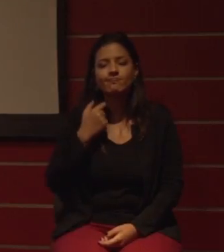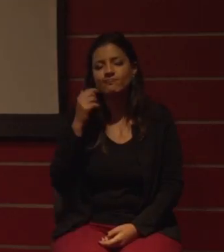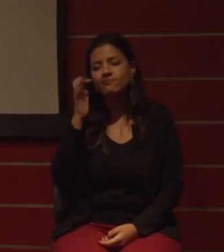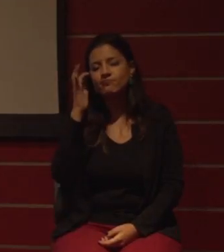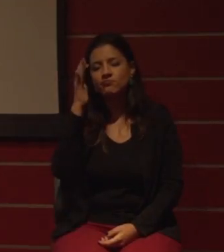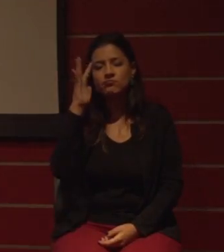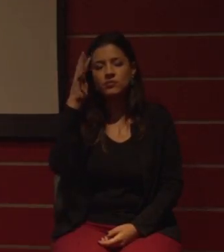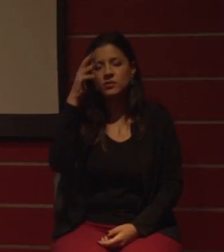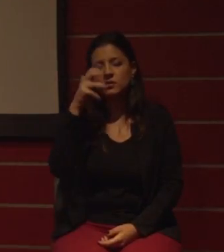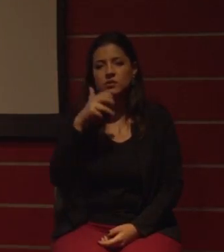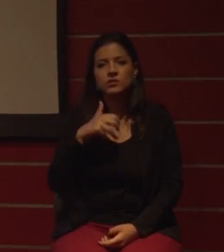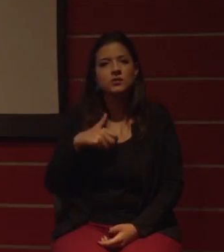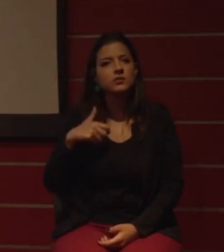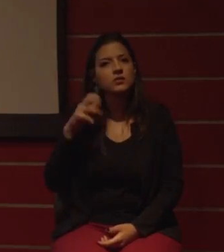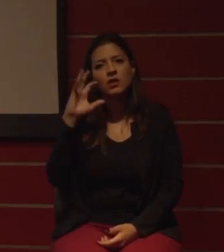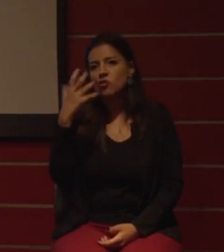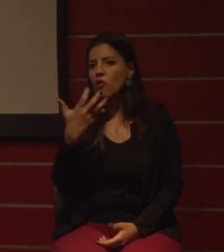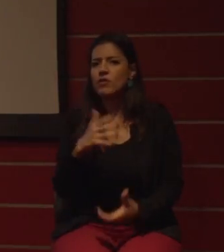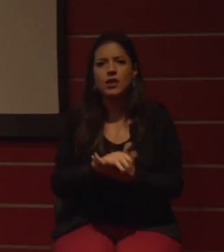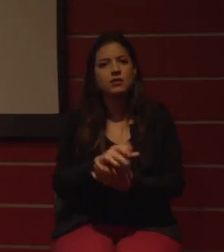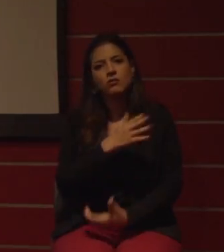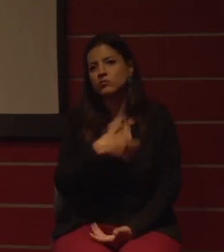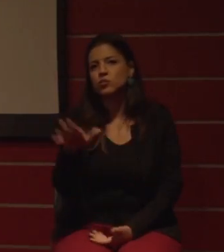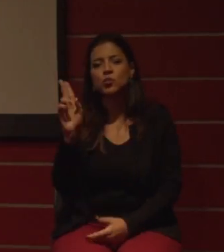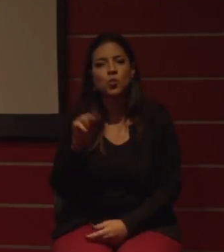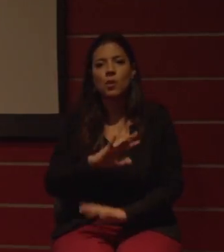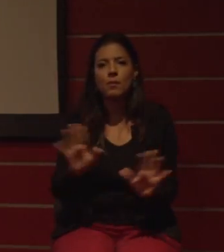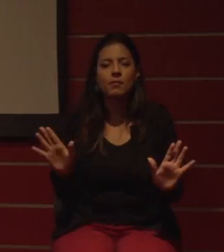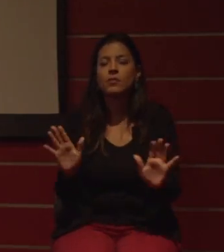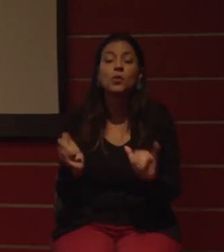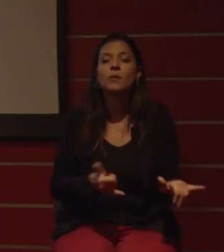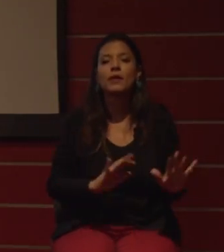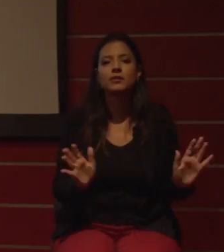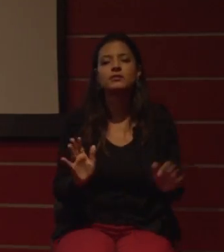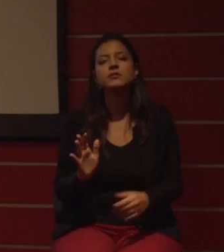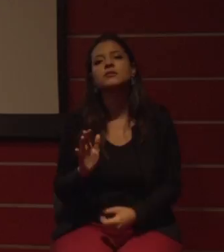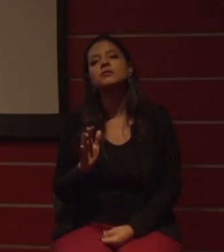decide que não vai mais se casar e passa vida eh